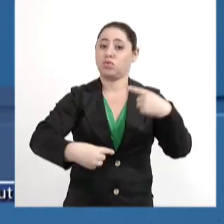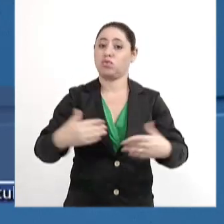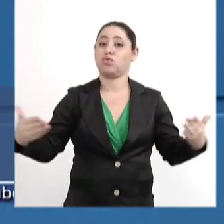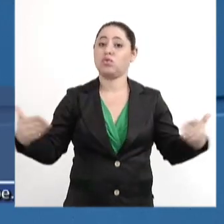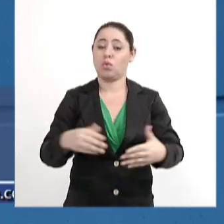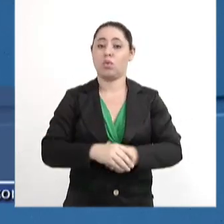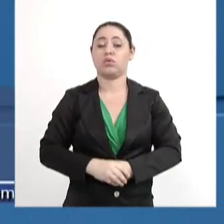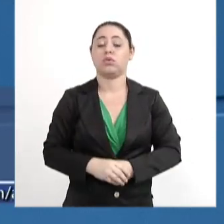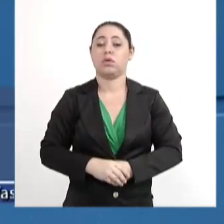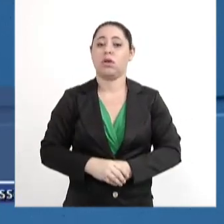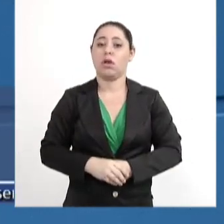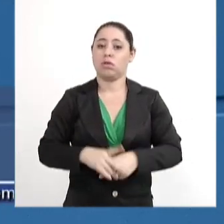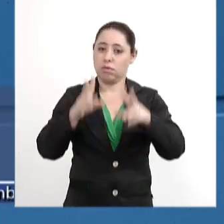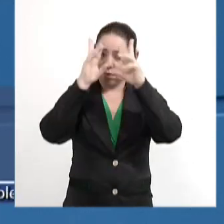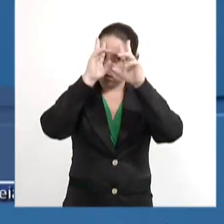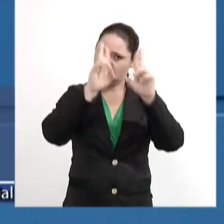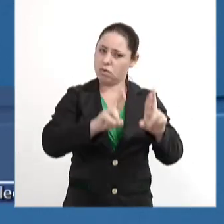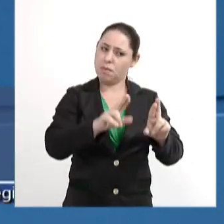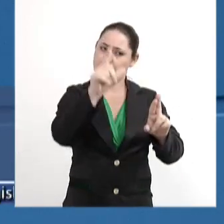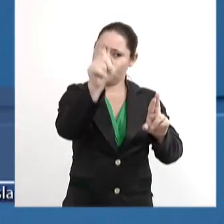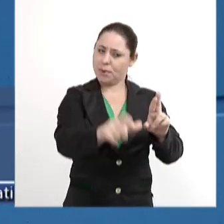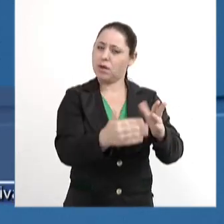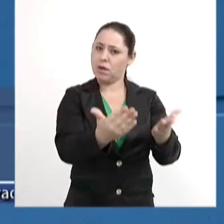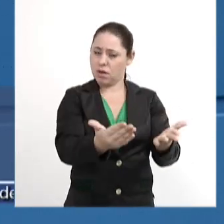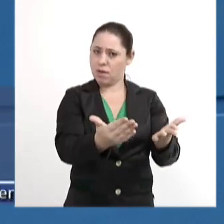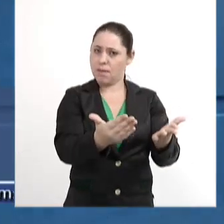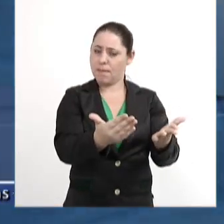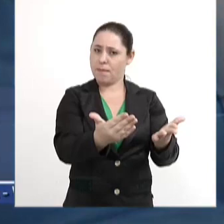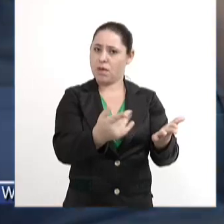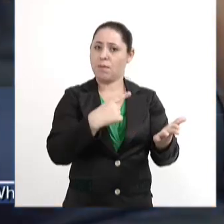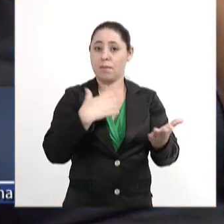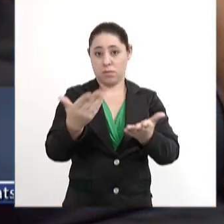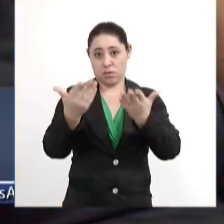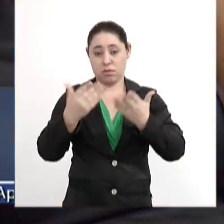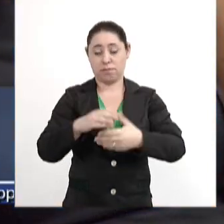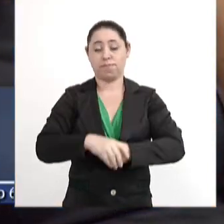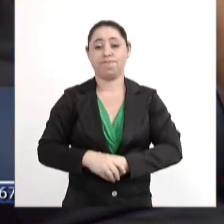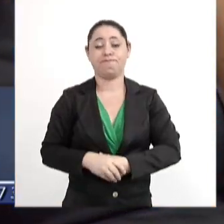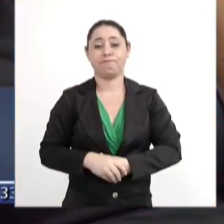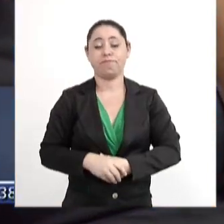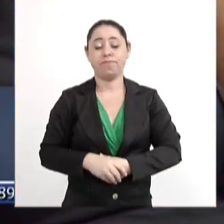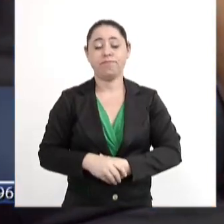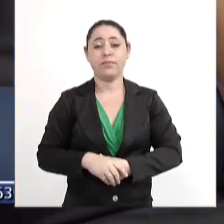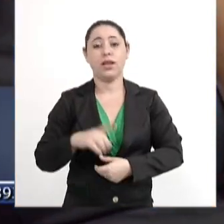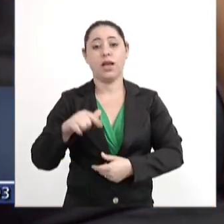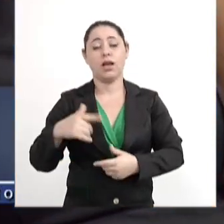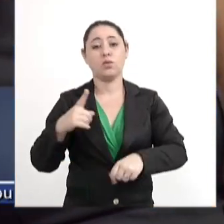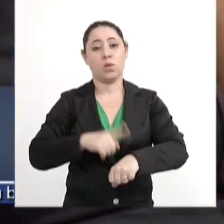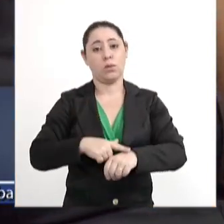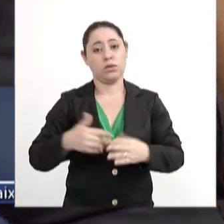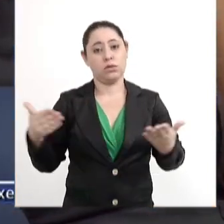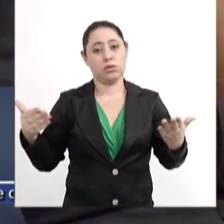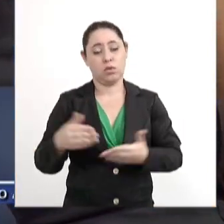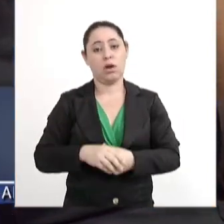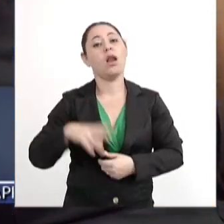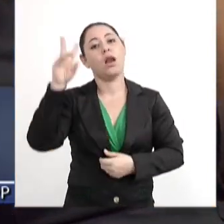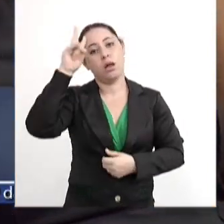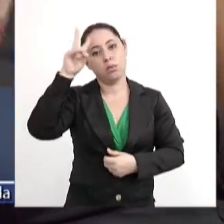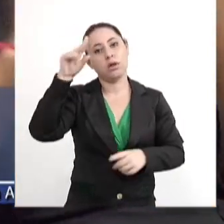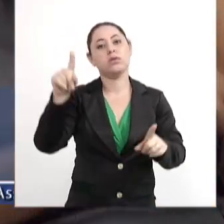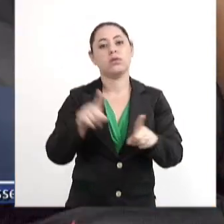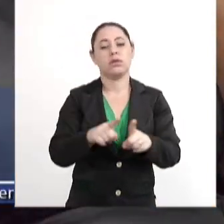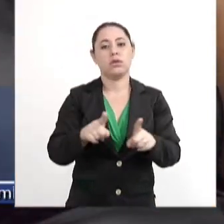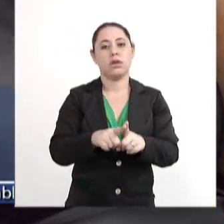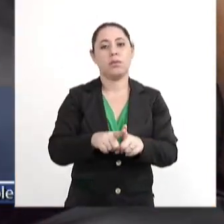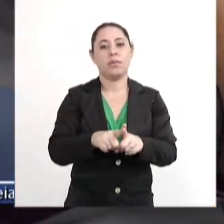aqui, com todo respeito à permissão que Vossa Excelência me concede nesse momento, e lembrando